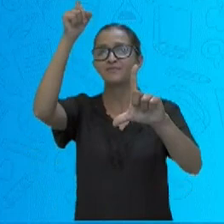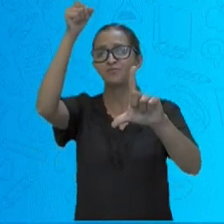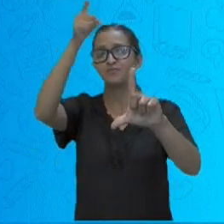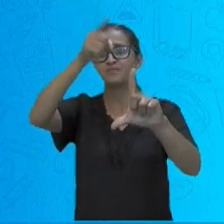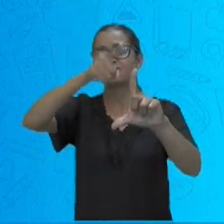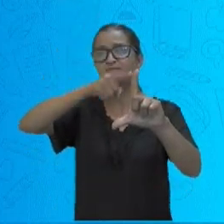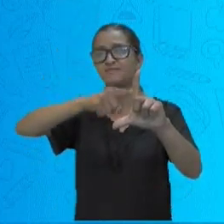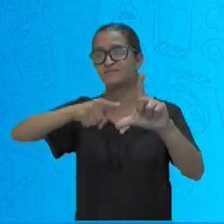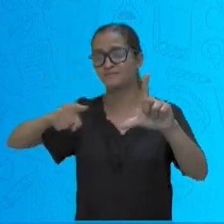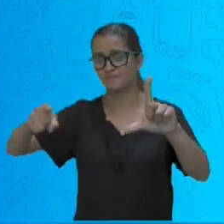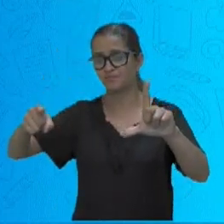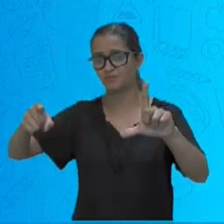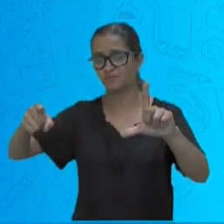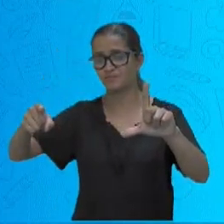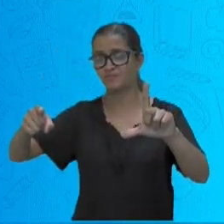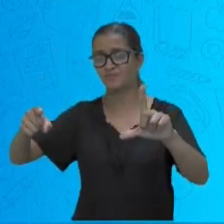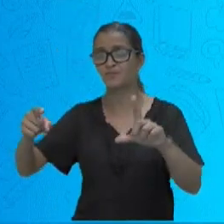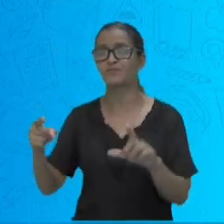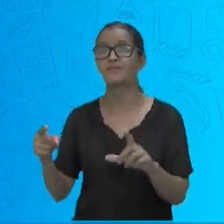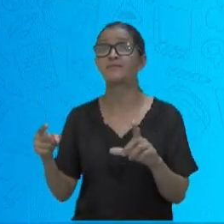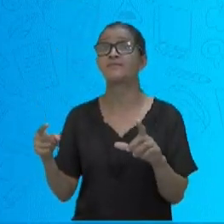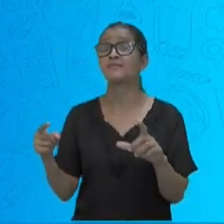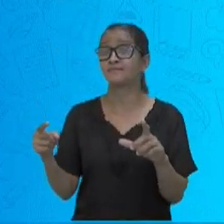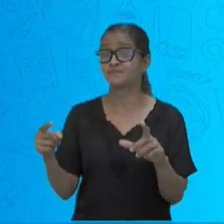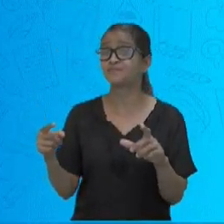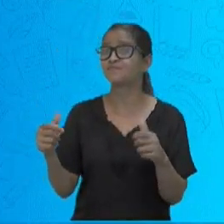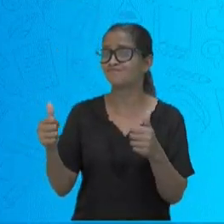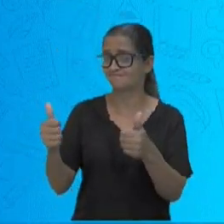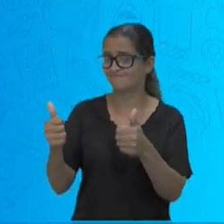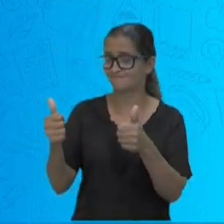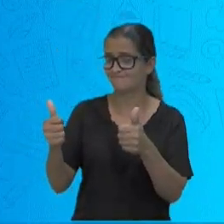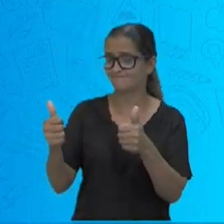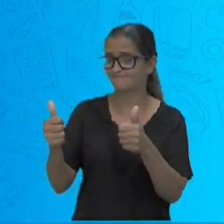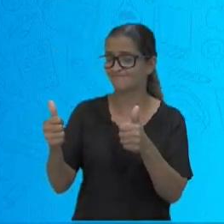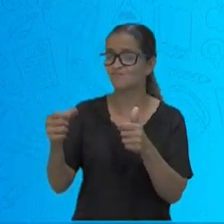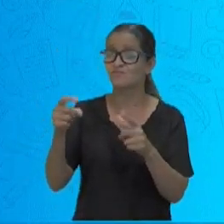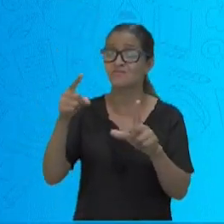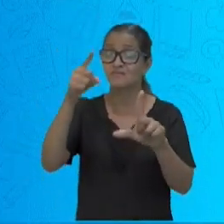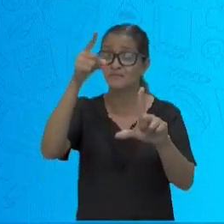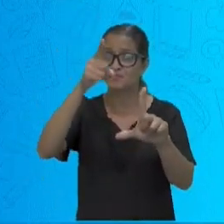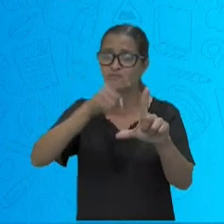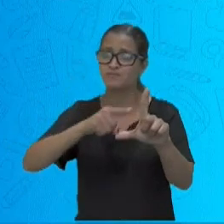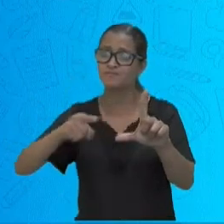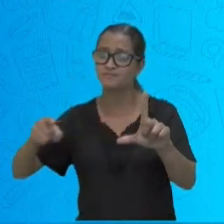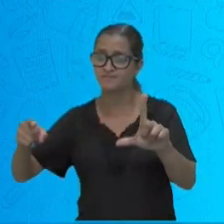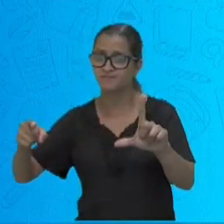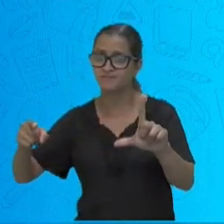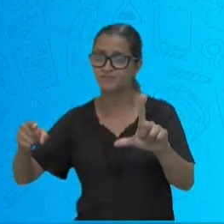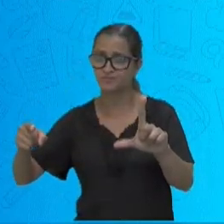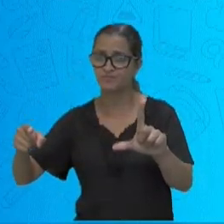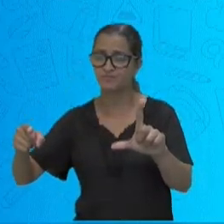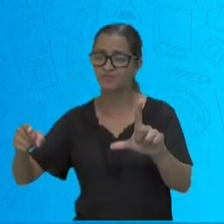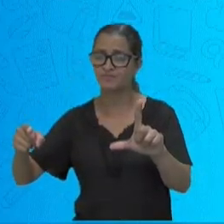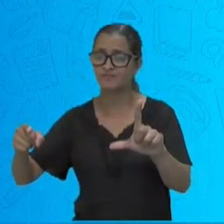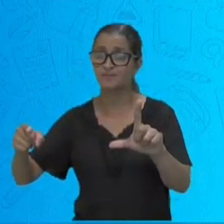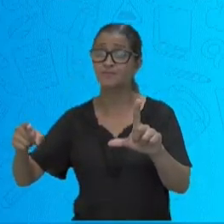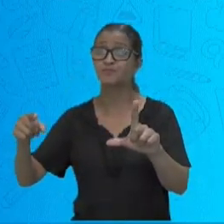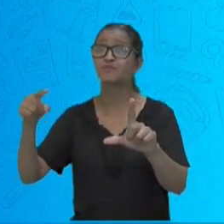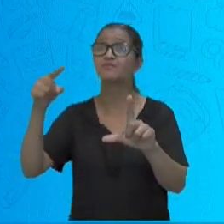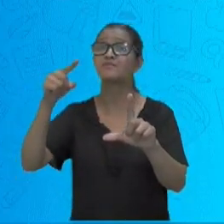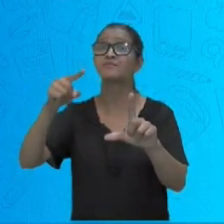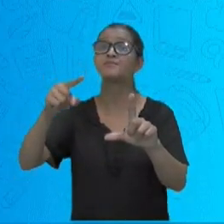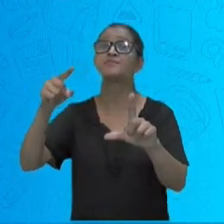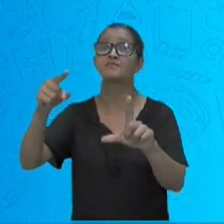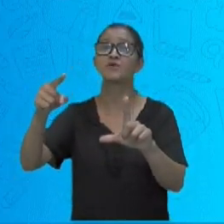vamos chamá-las de eixo, ok? Em cada linha dessa, onde forma aqui o eixo, nós vamos colocar